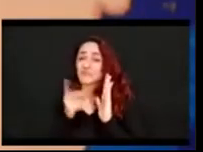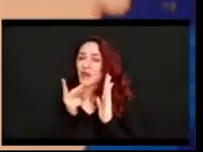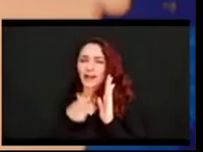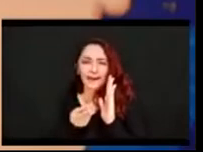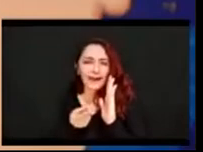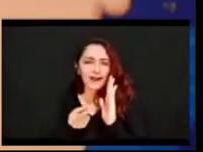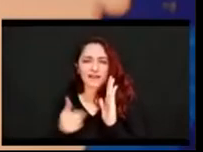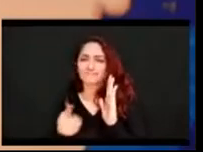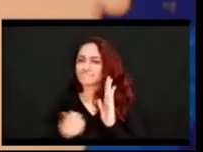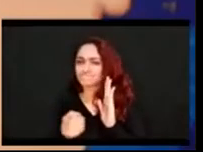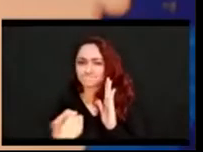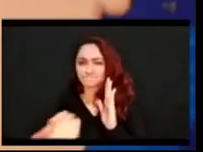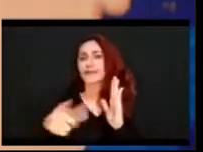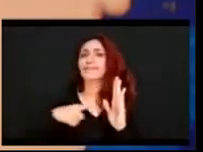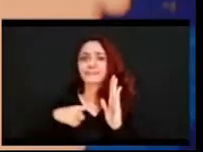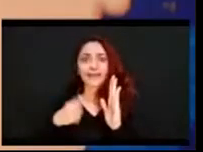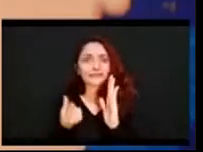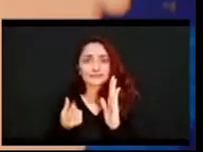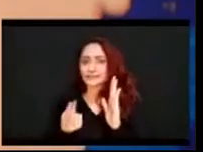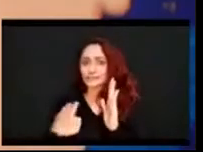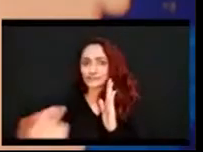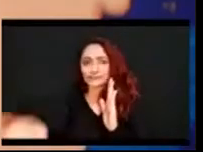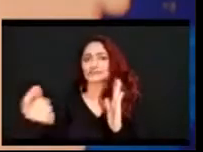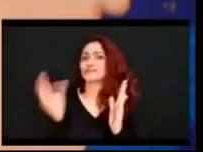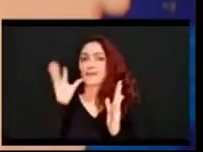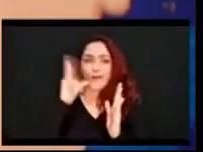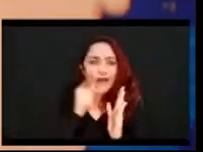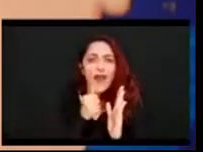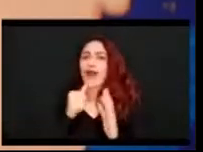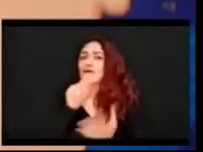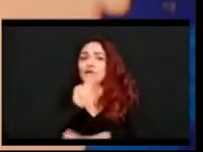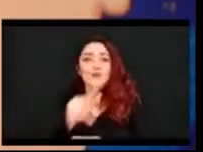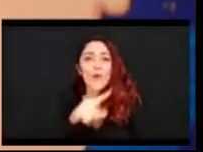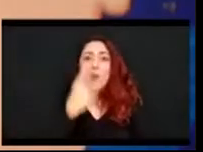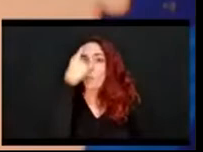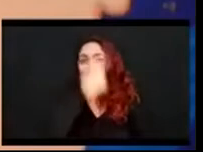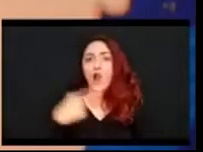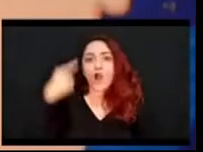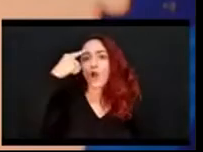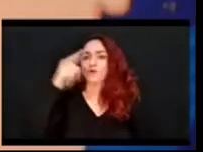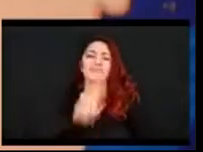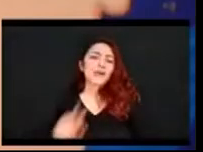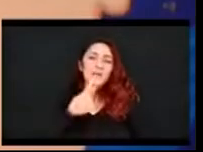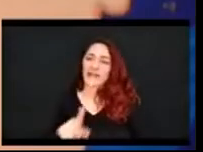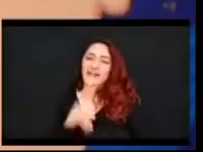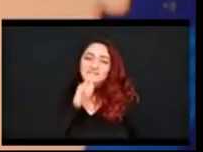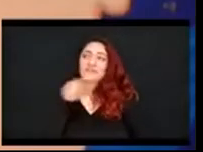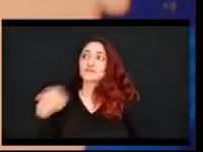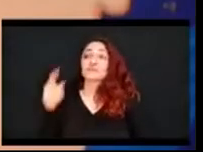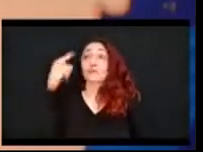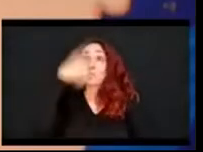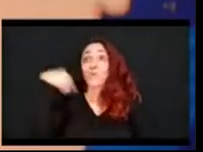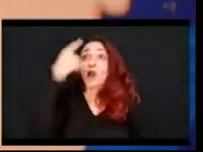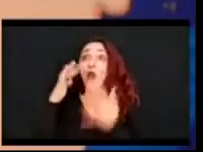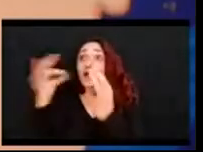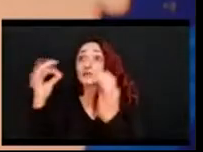não adianta uma hora o momento né de vieses cognitivos para você se tornar uma pessoa completamente sem baias